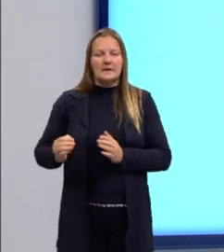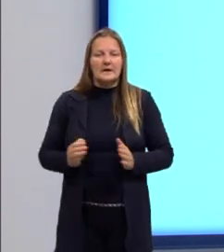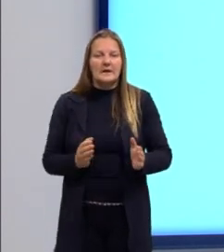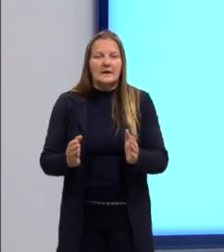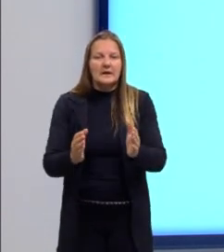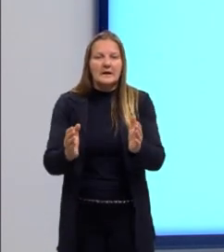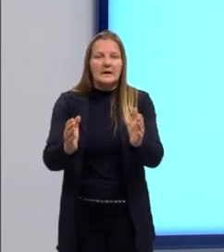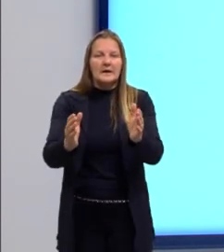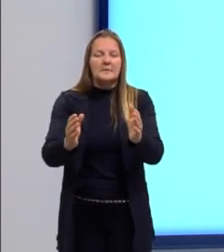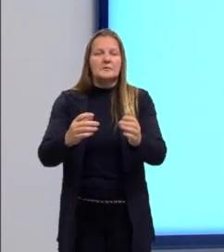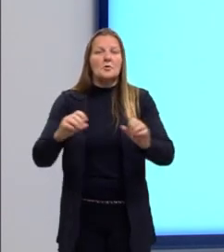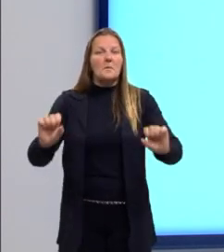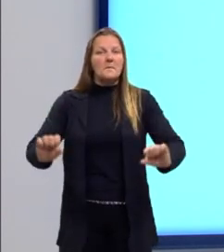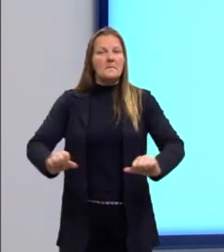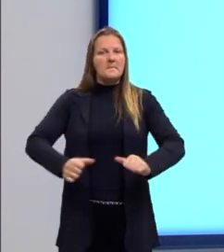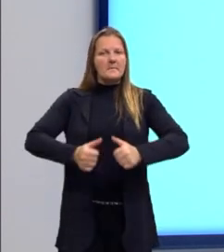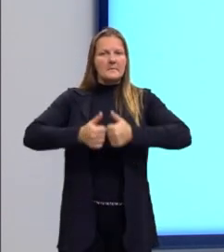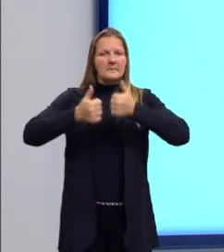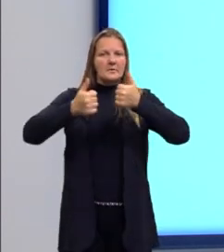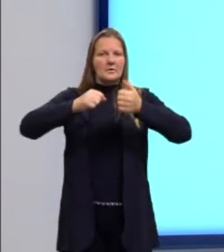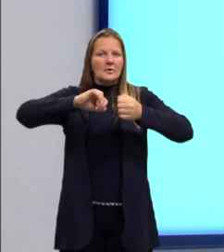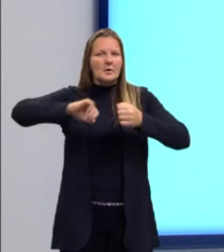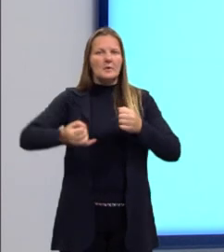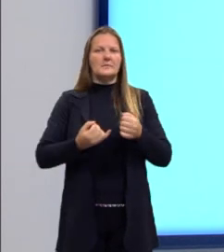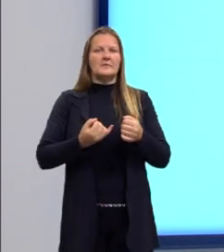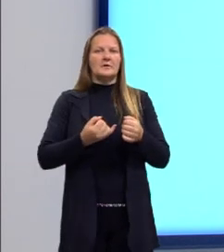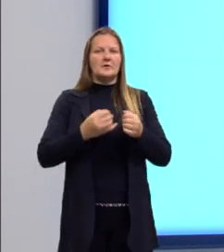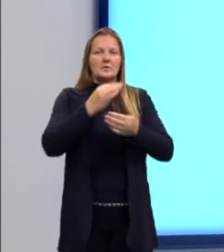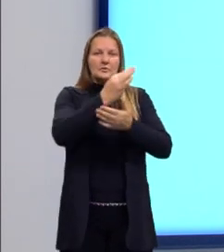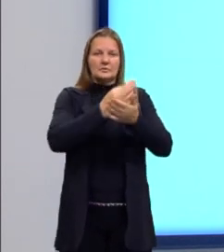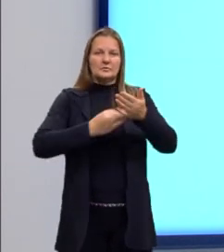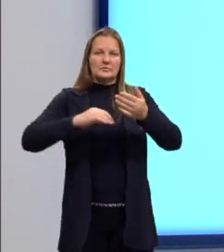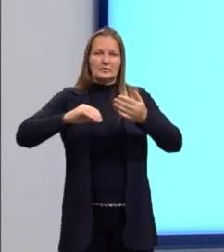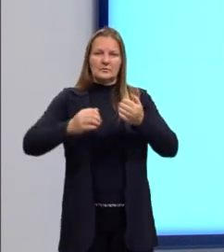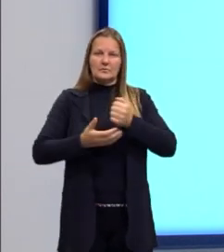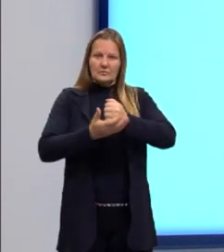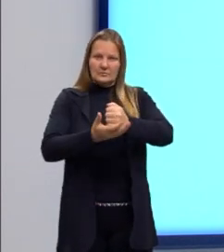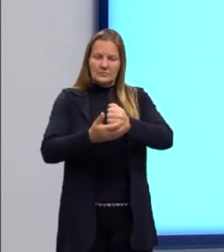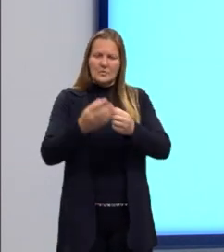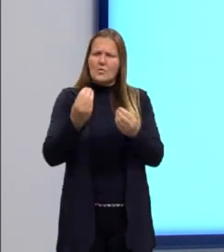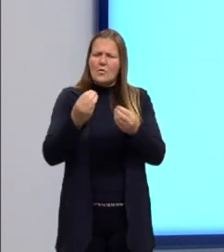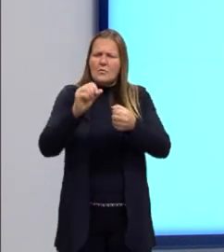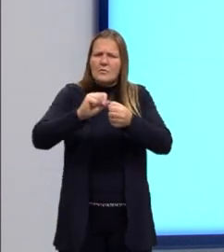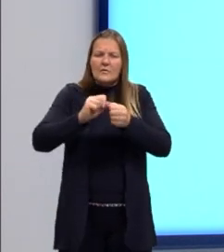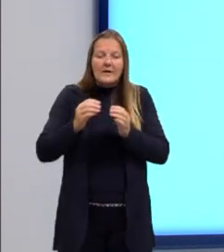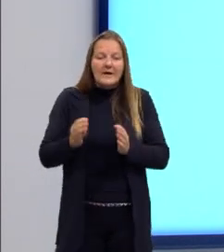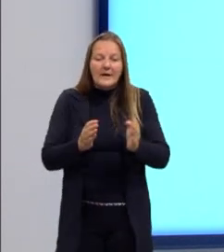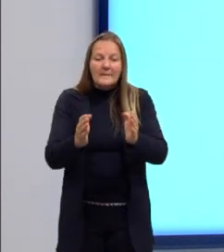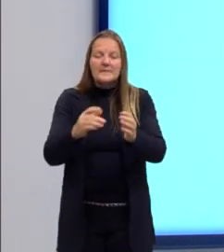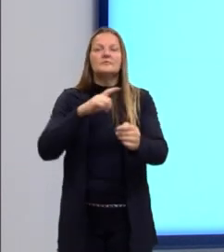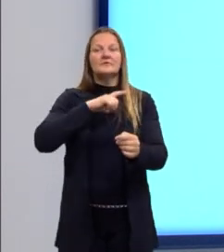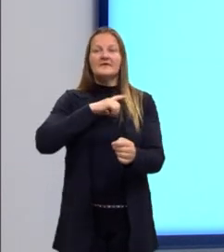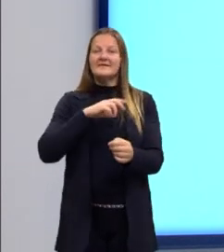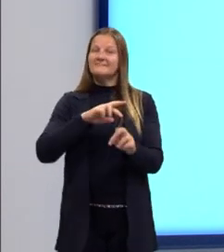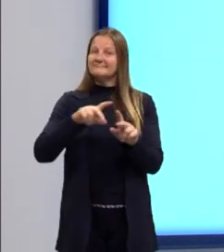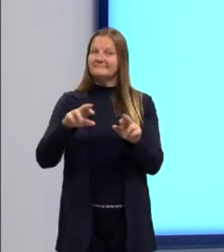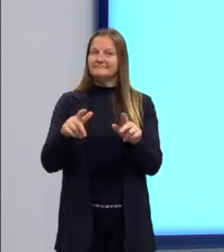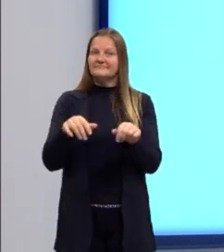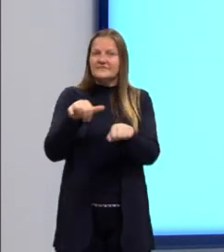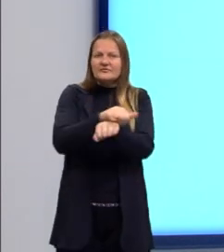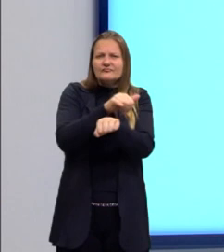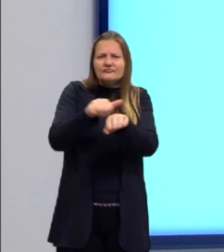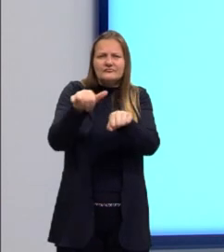para o melhor aproveitamento dos textos de apoio Sim nós temos caminhos além destes